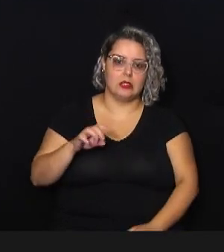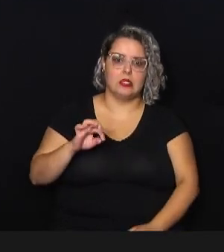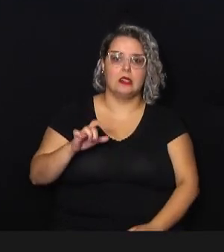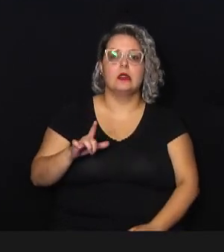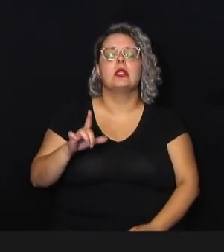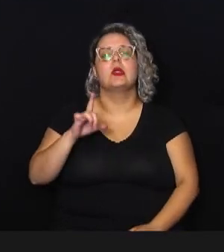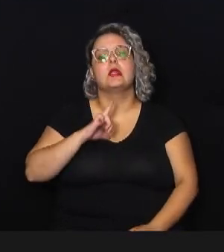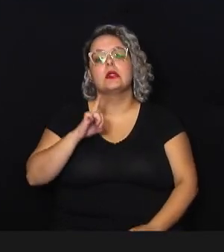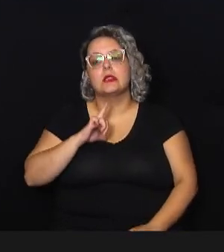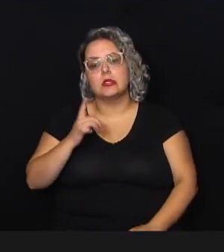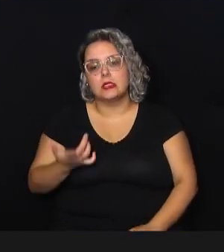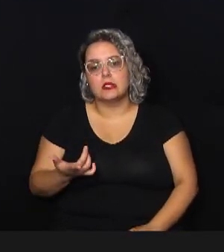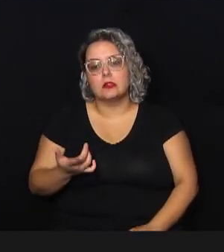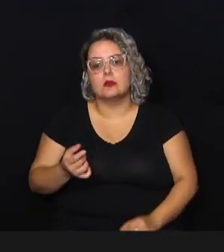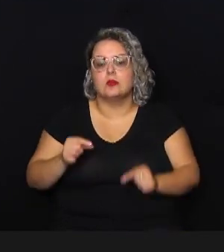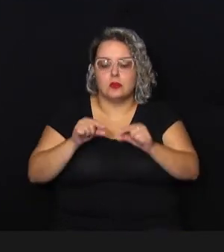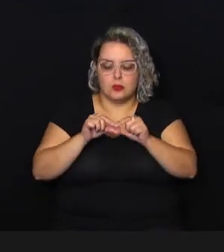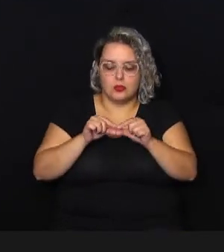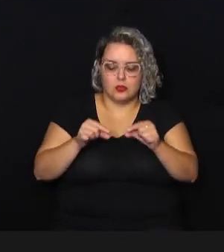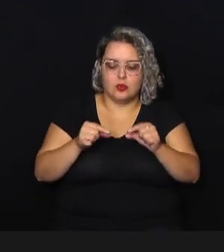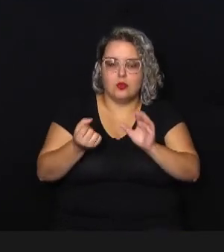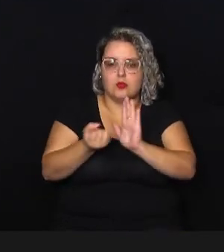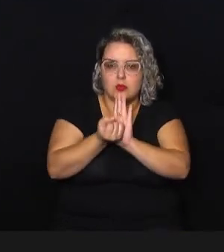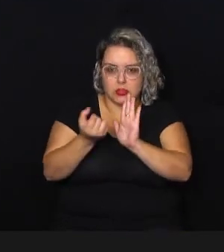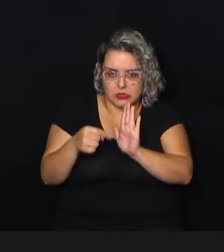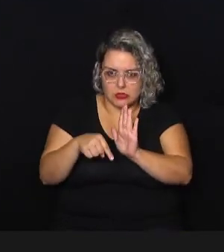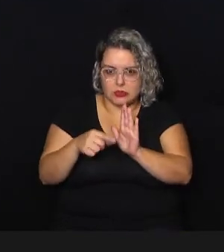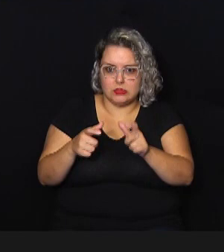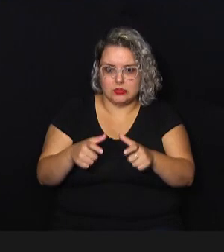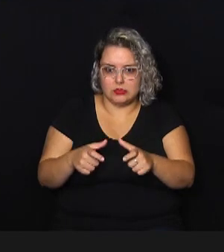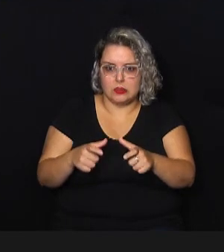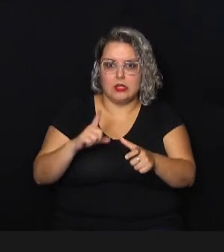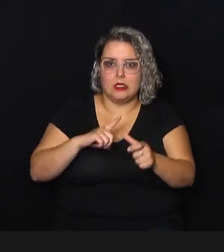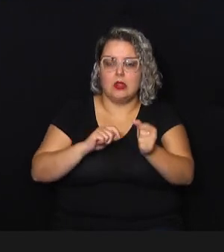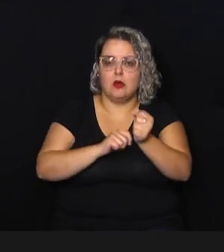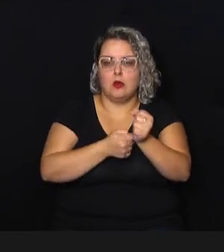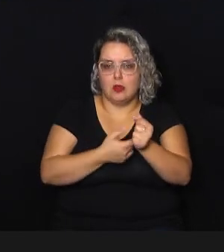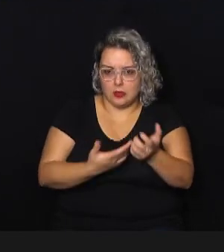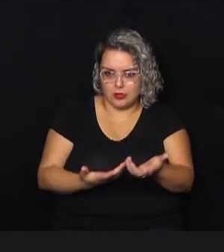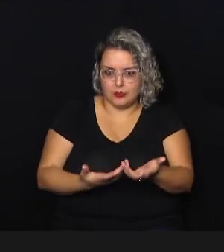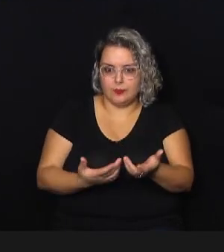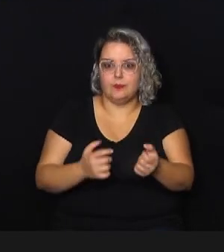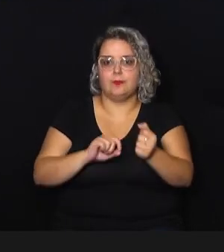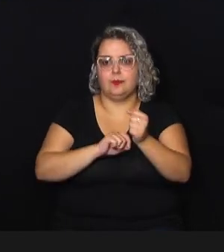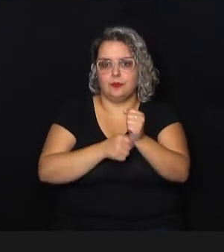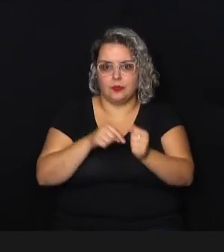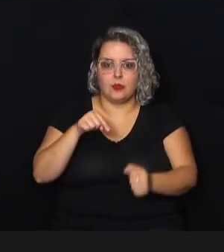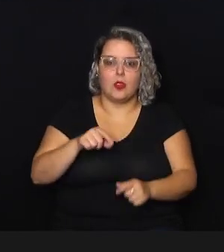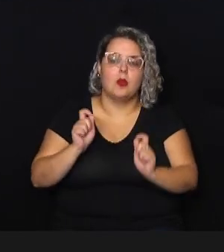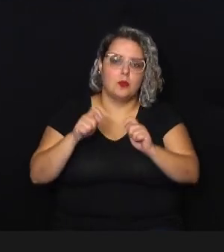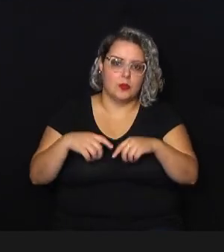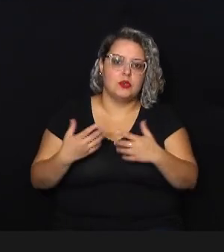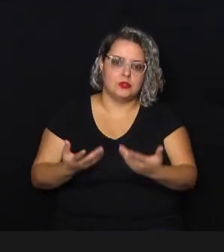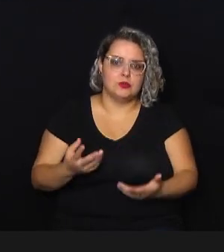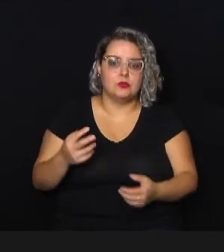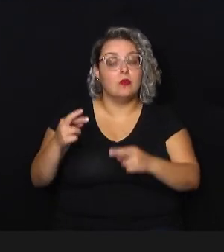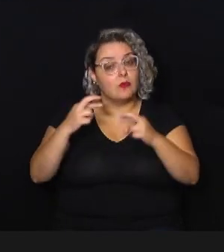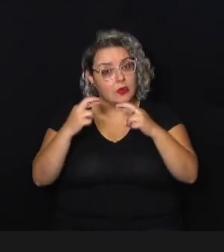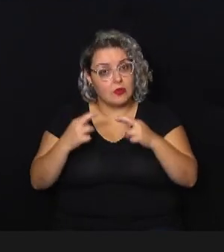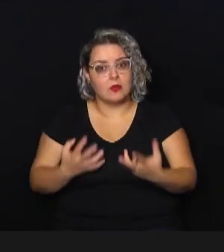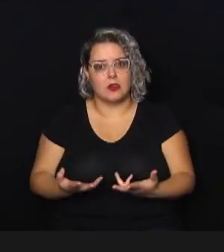possui um selo, né, e esse selo possui um código. Através desse código é possível você verificar